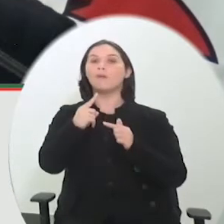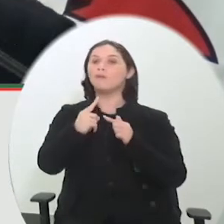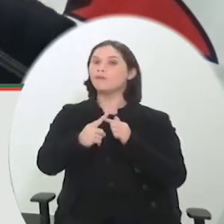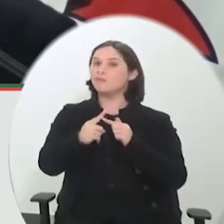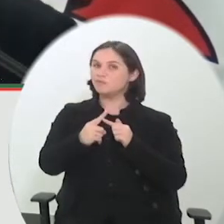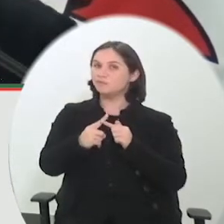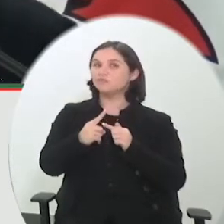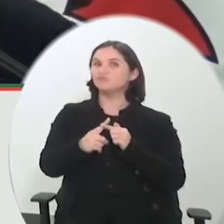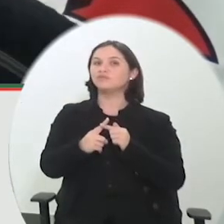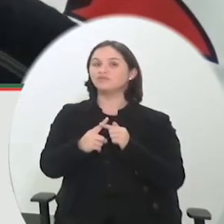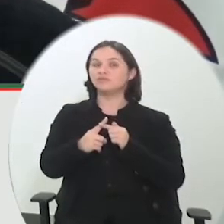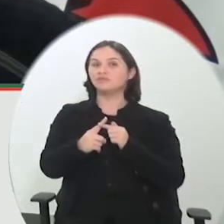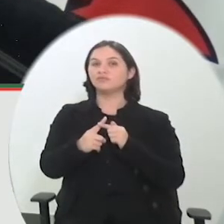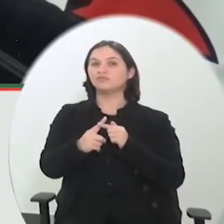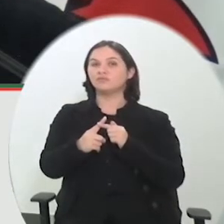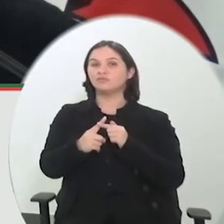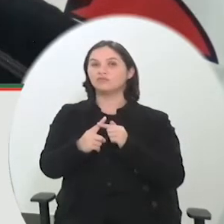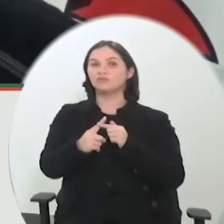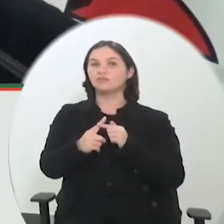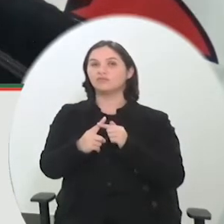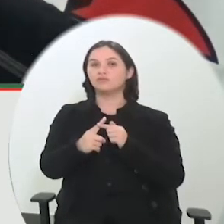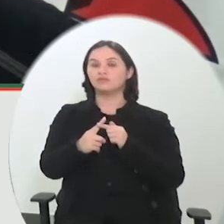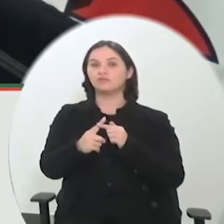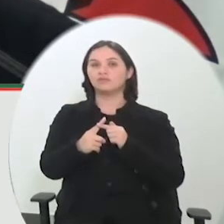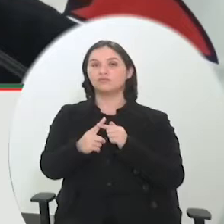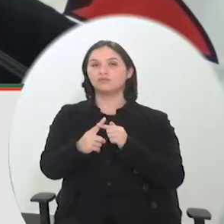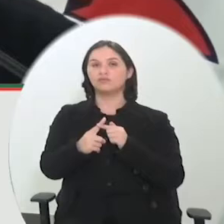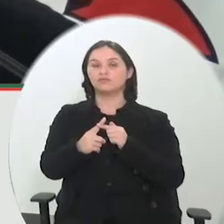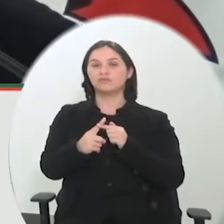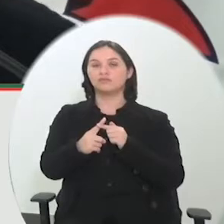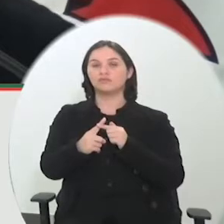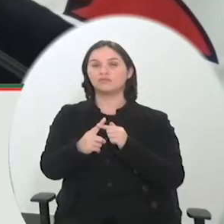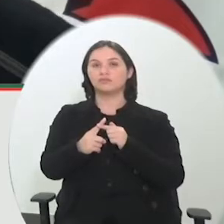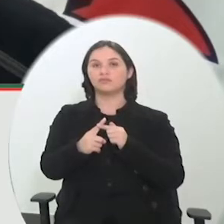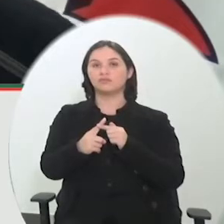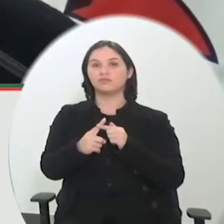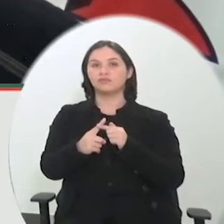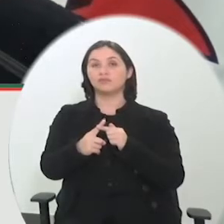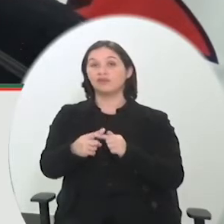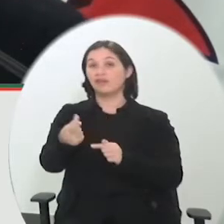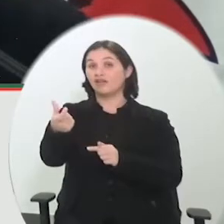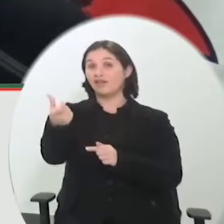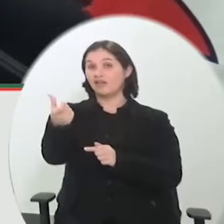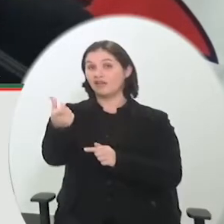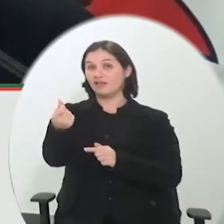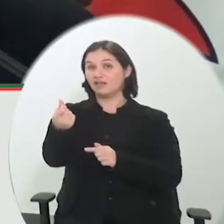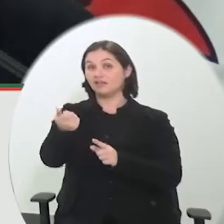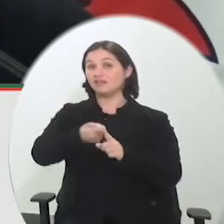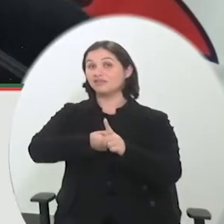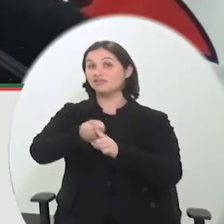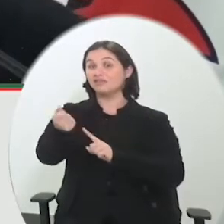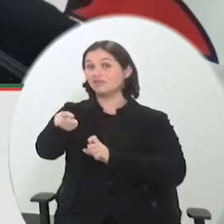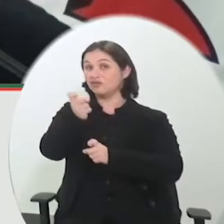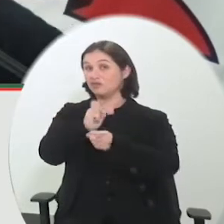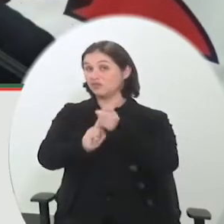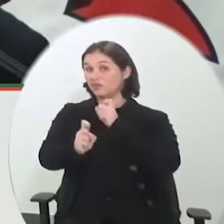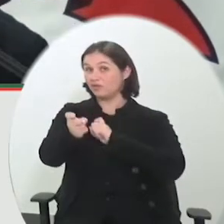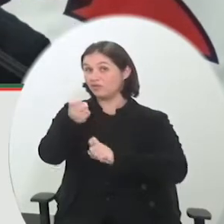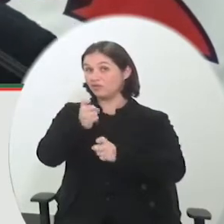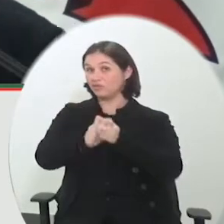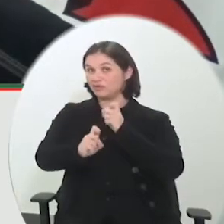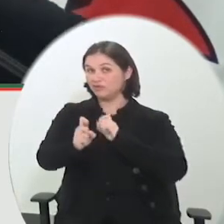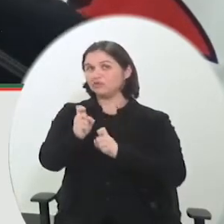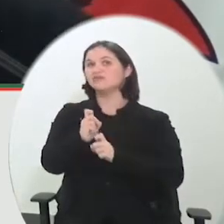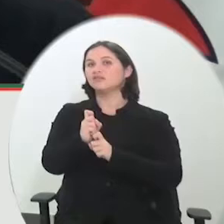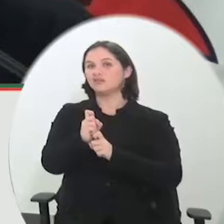colocam. Eis que, decorridos tão somente 6 meses de administração e contrariando as